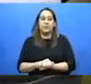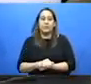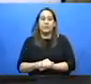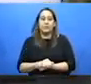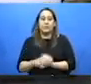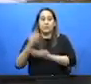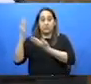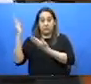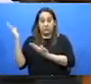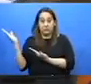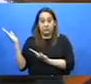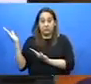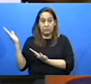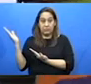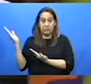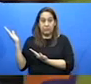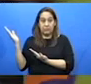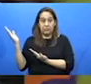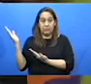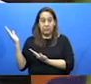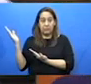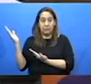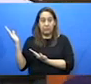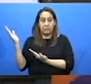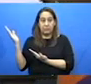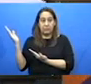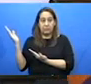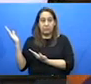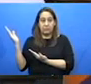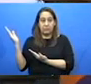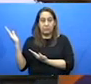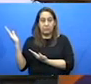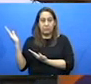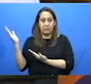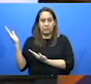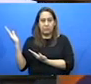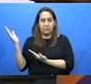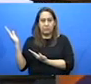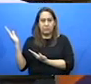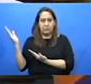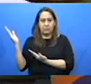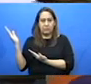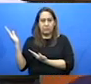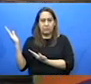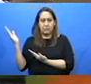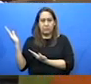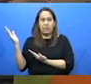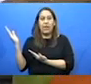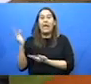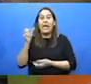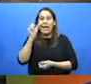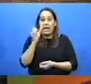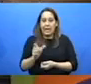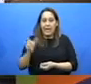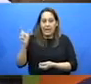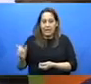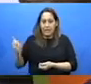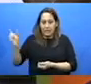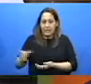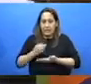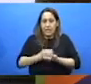imagem, olha só, as mesmas flores, cada copo recebeu um